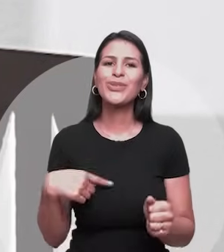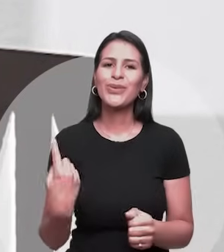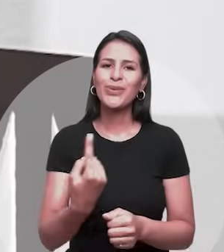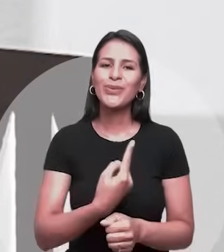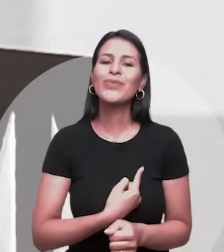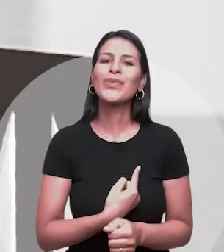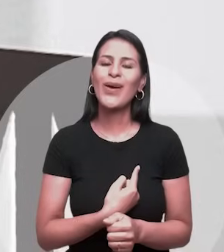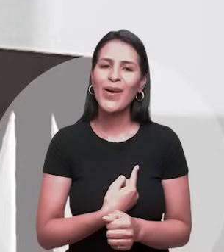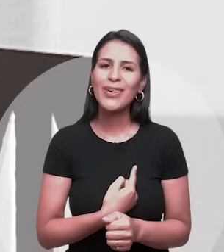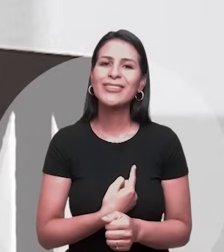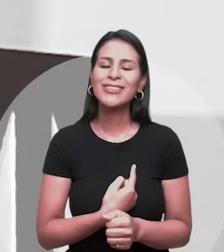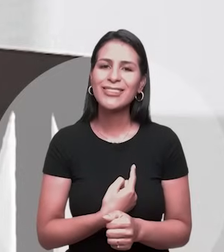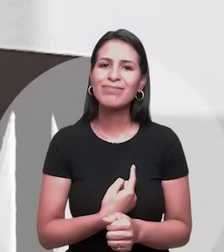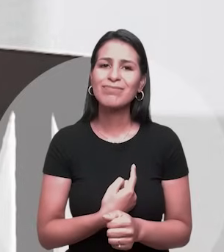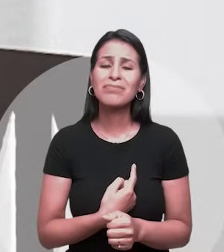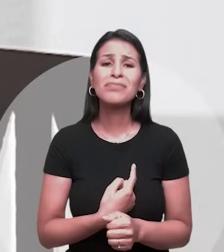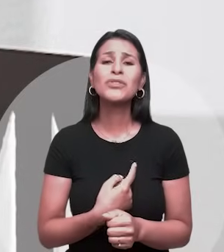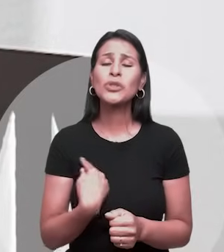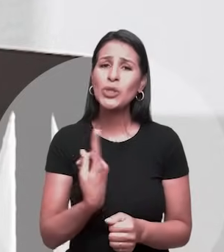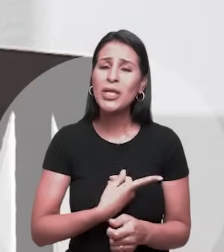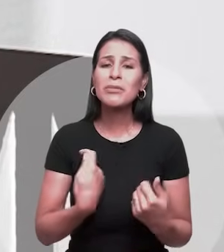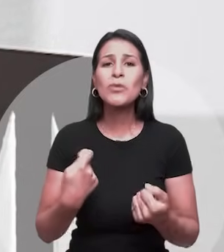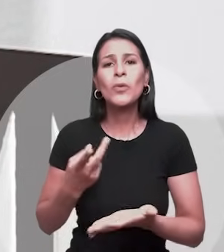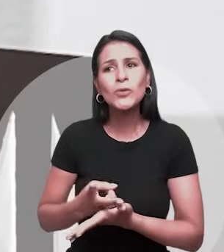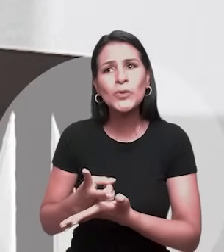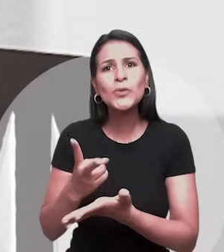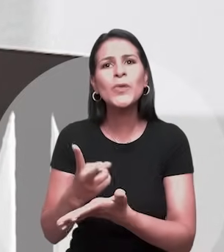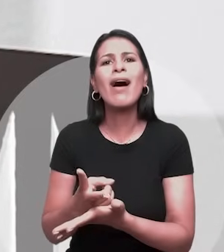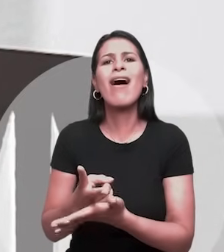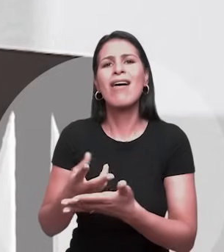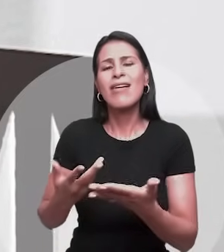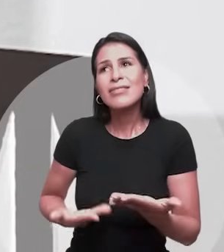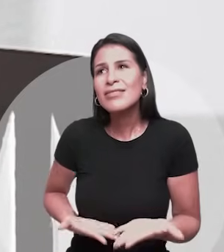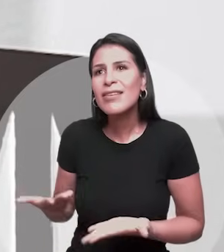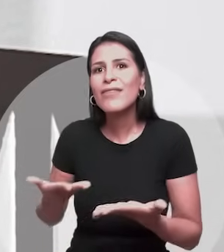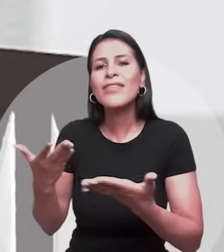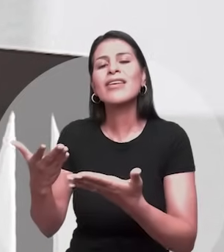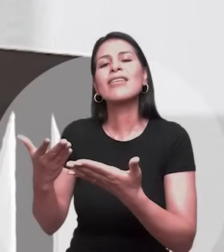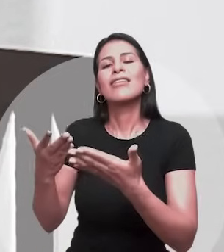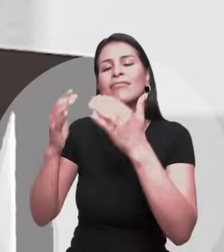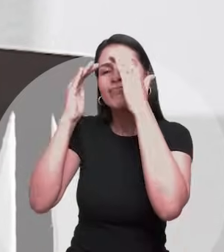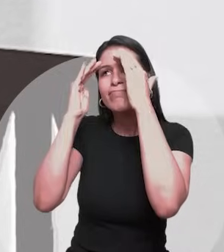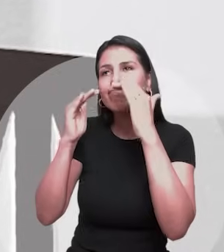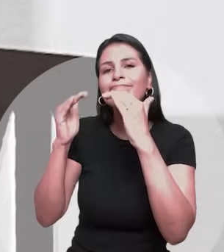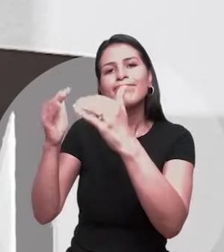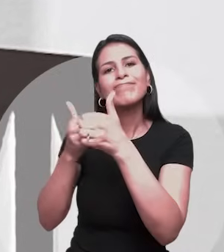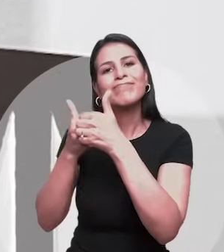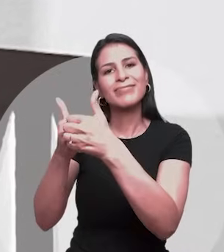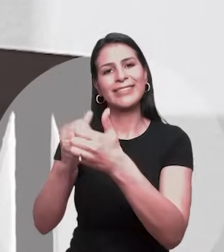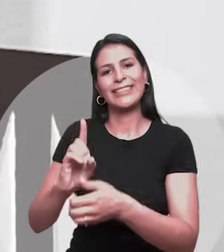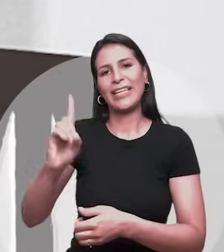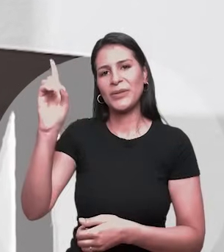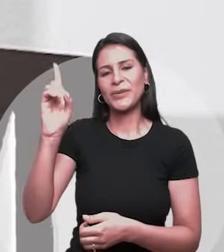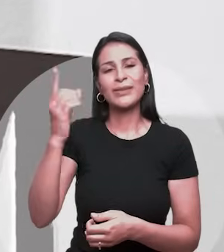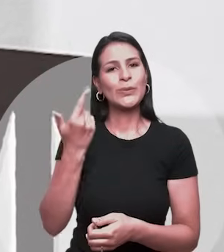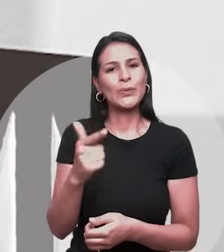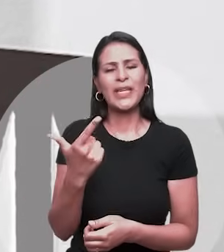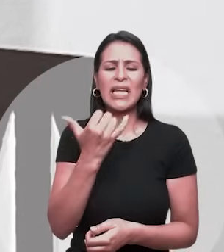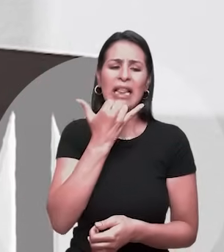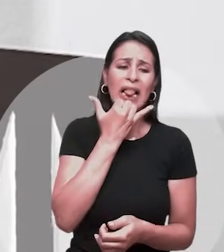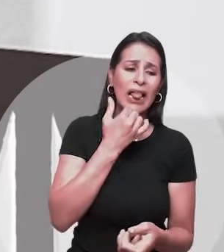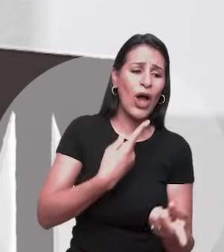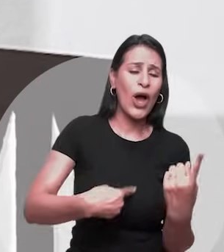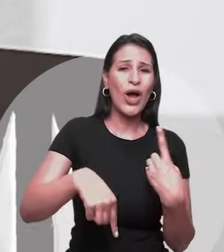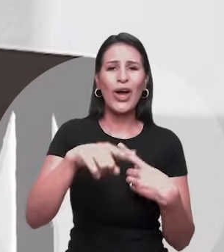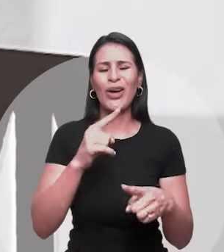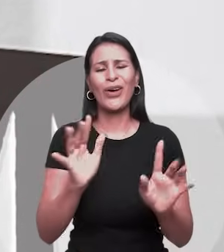para deixarmos de seguir e buscar o nosso Deus. Na comunhão, na comunidade de fé, no